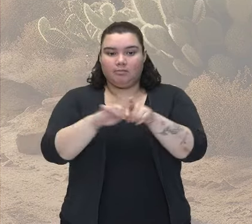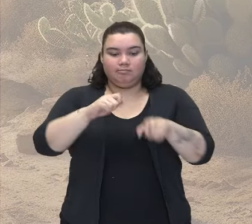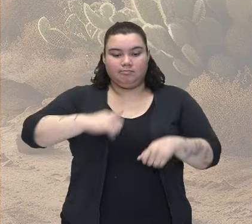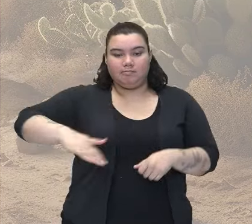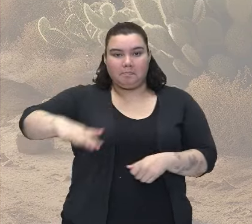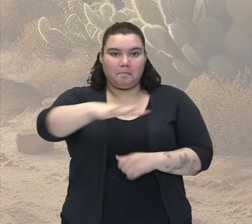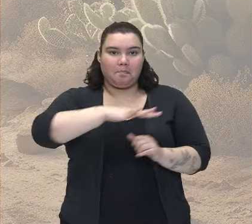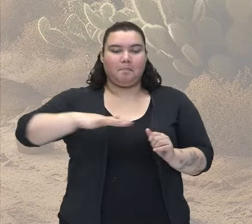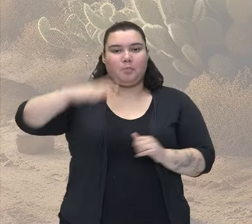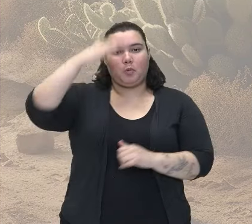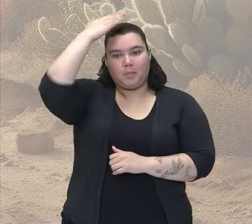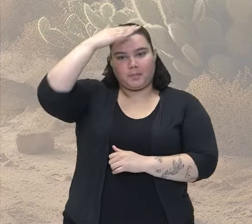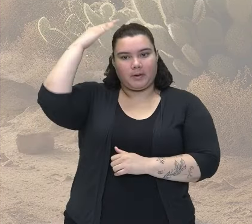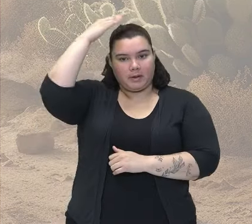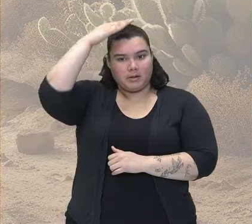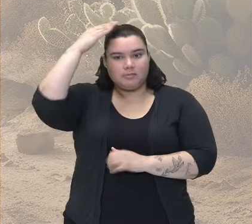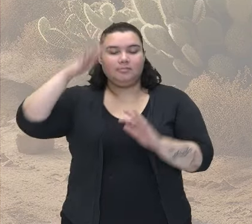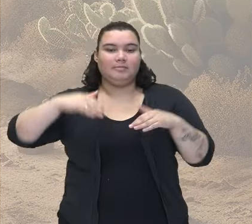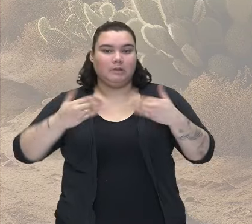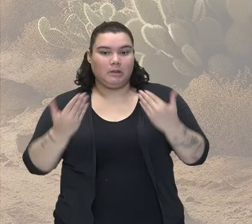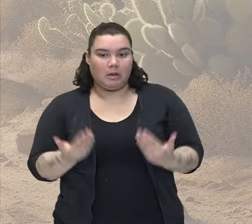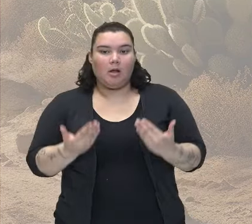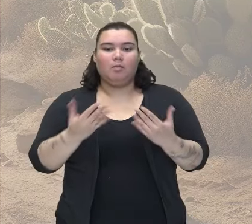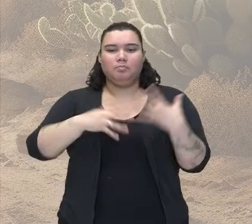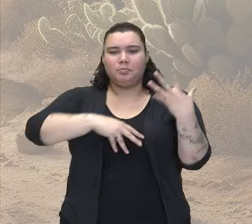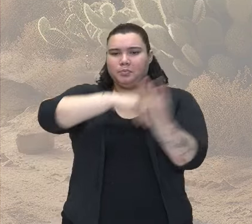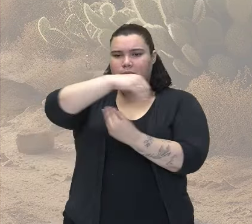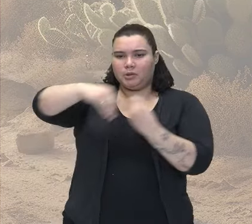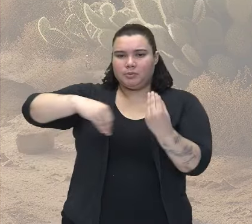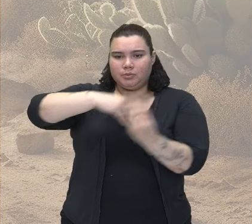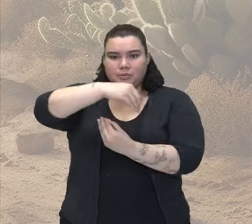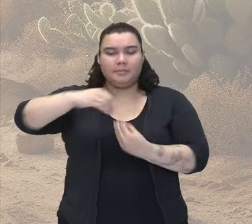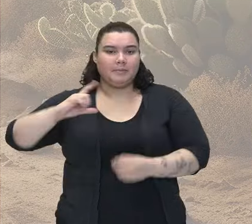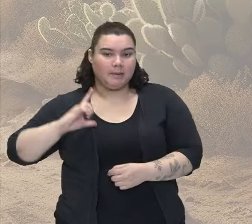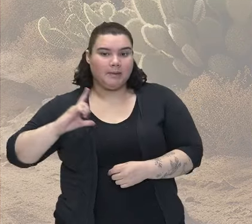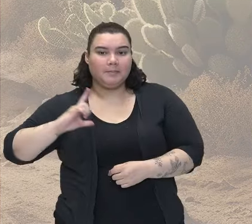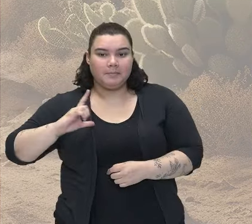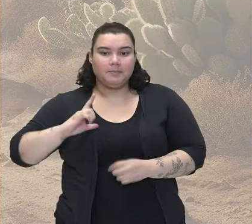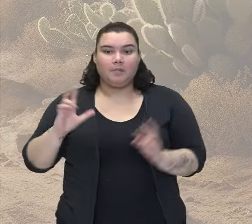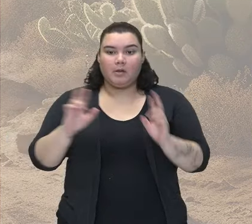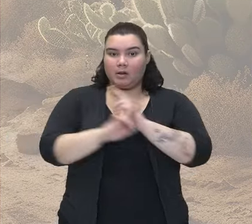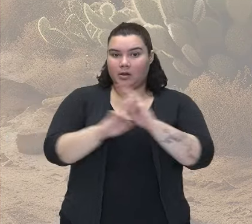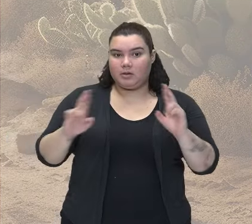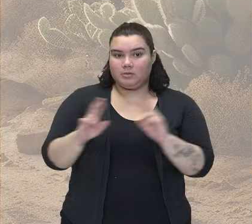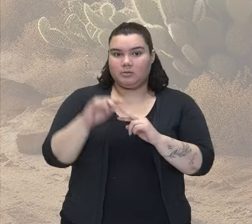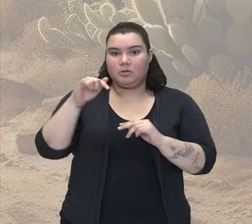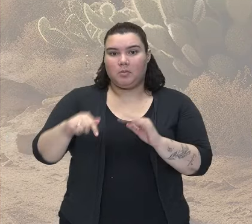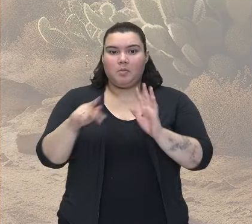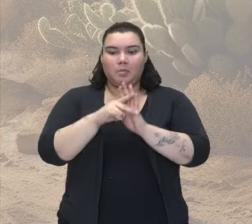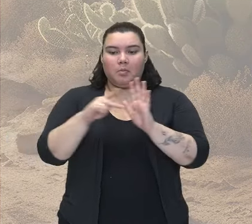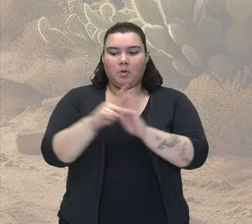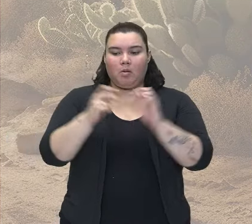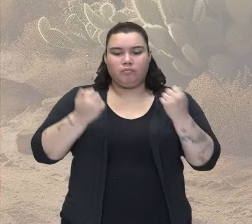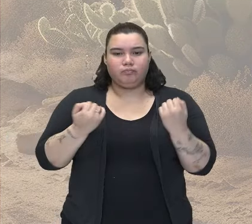território mexicano. Então, realmente é muito mesclado, tá? Em relação aí à parte da vegetação e também do clima. E